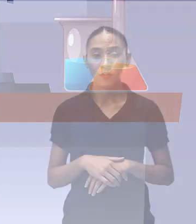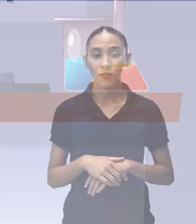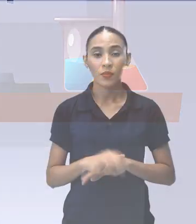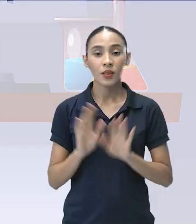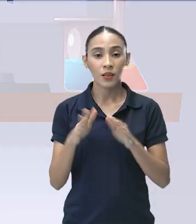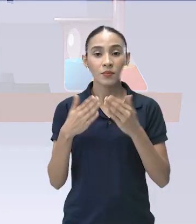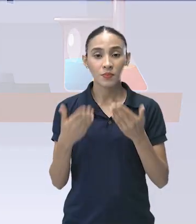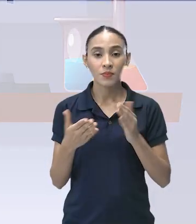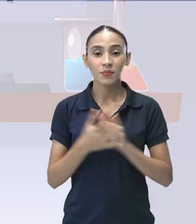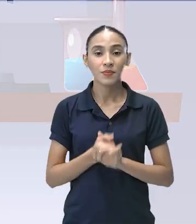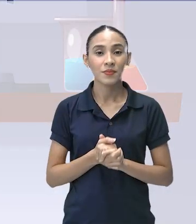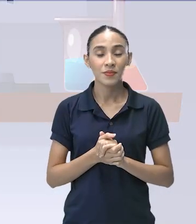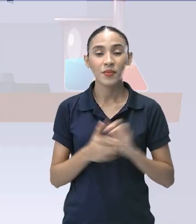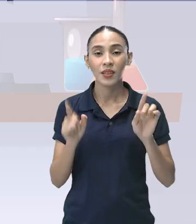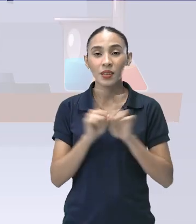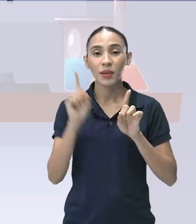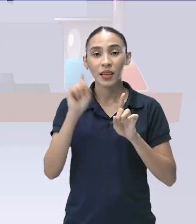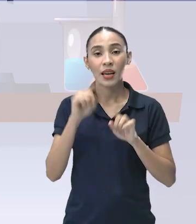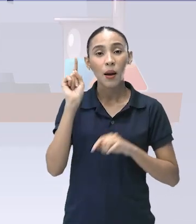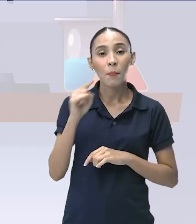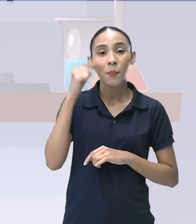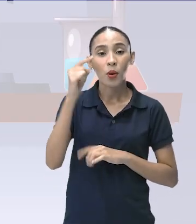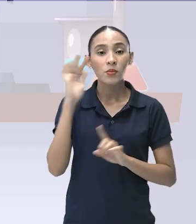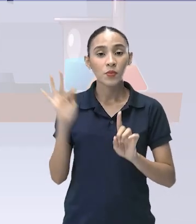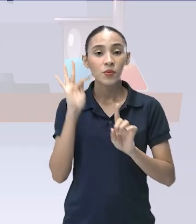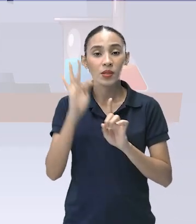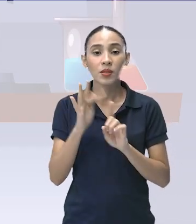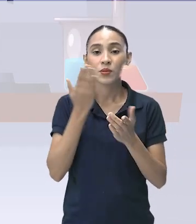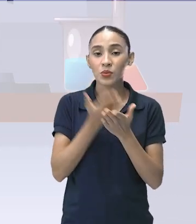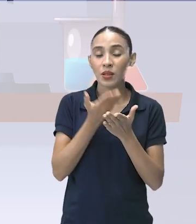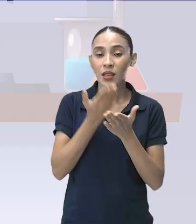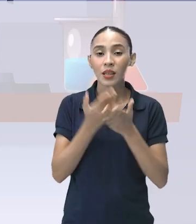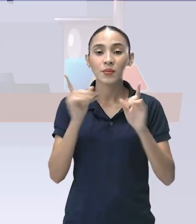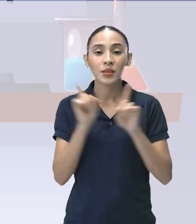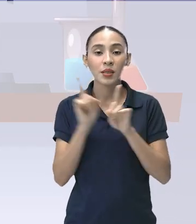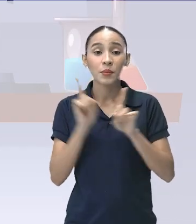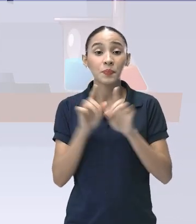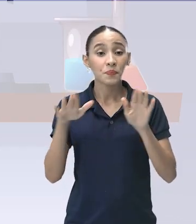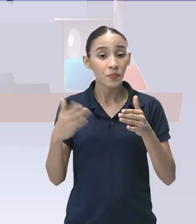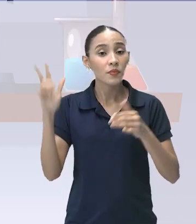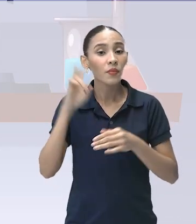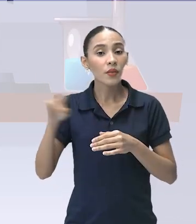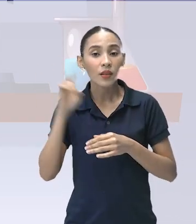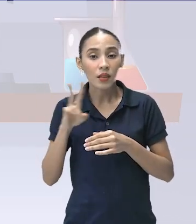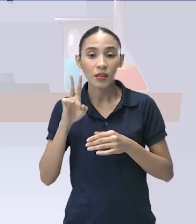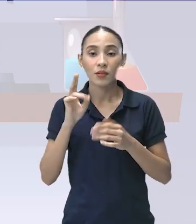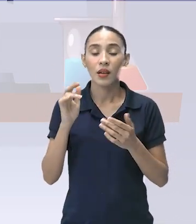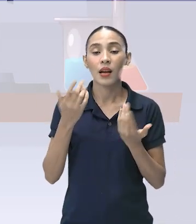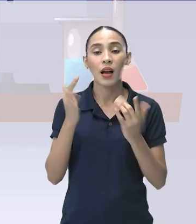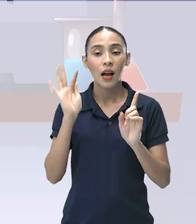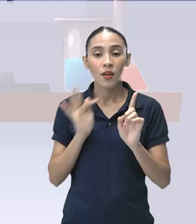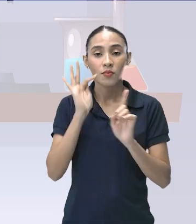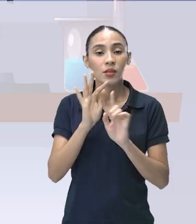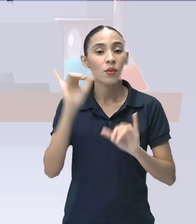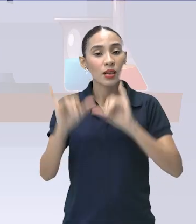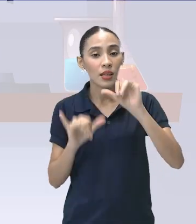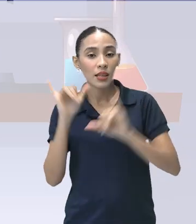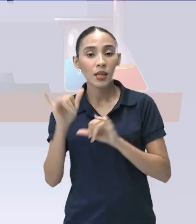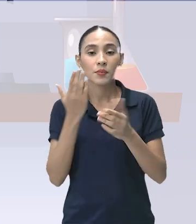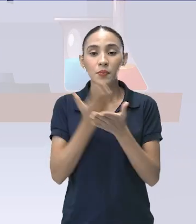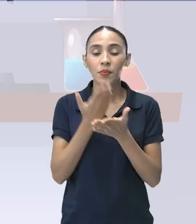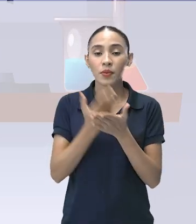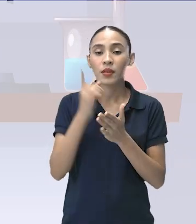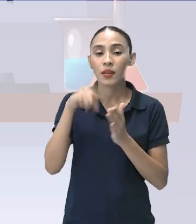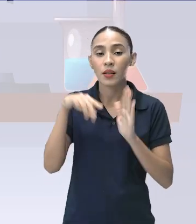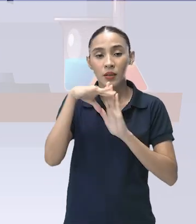Os sais, eles são a nossa próxima função que estudaremos, e lembrando que a função química que estamos tratando